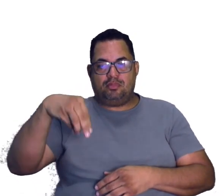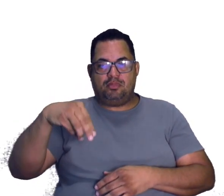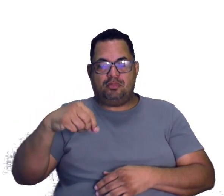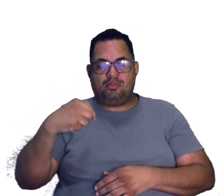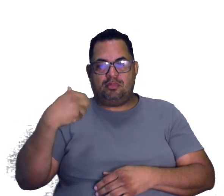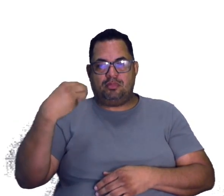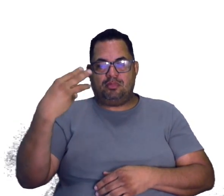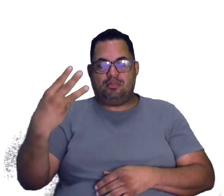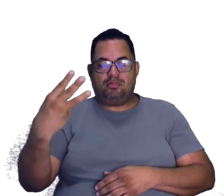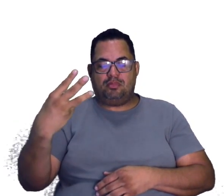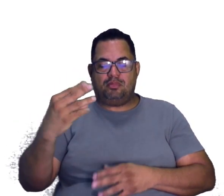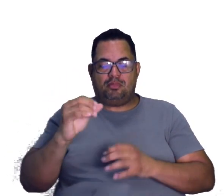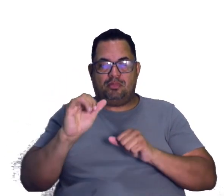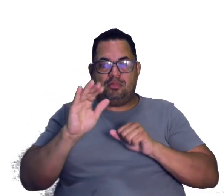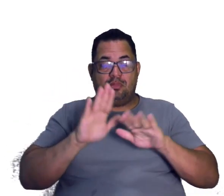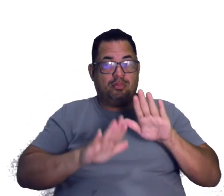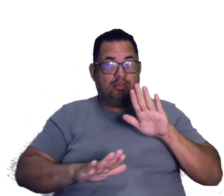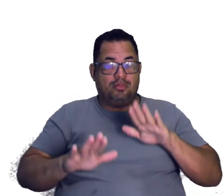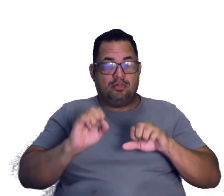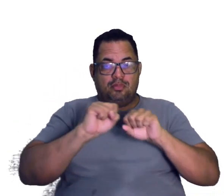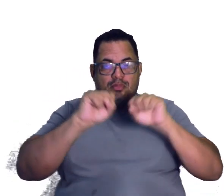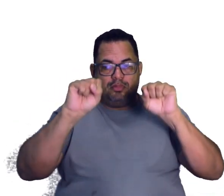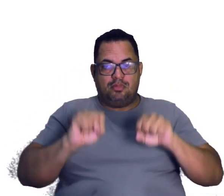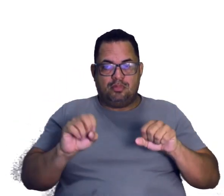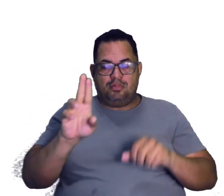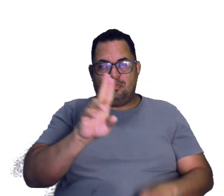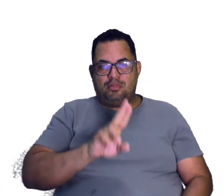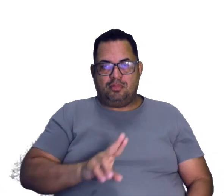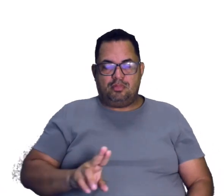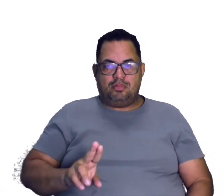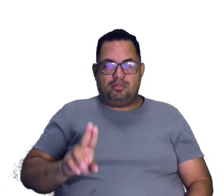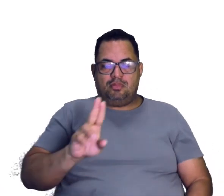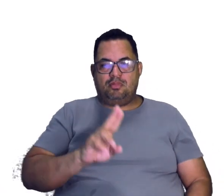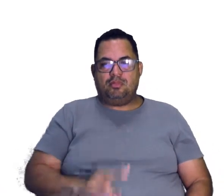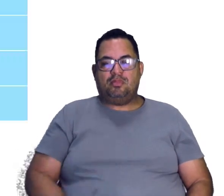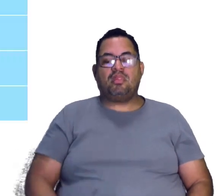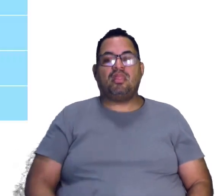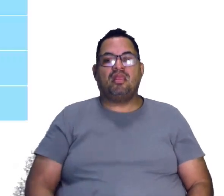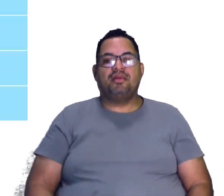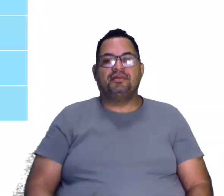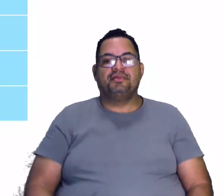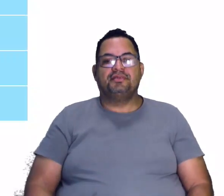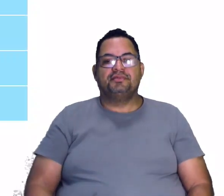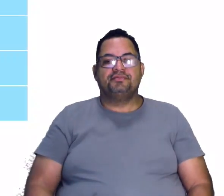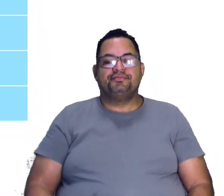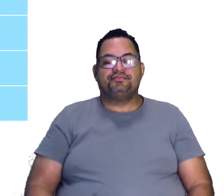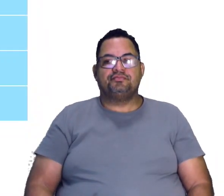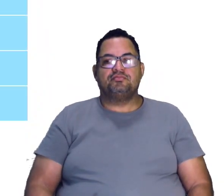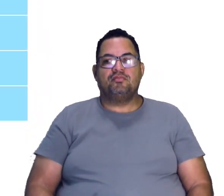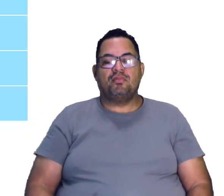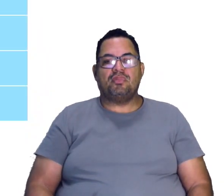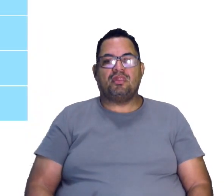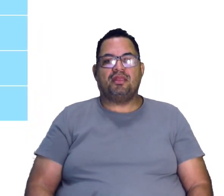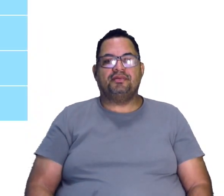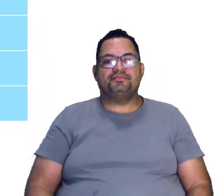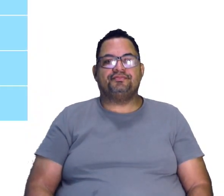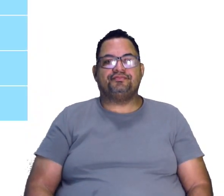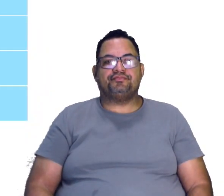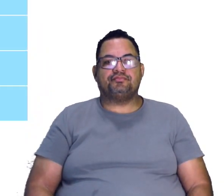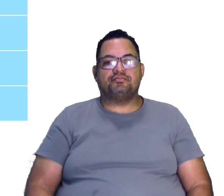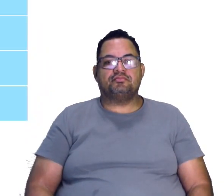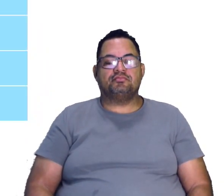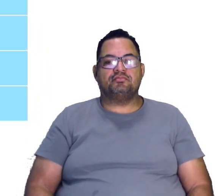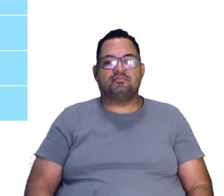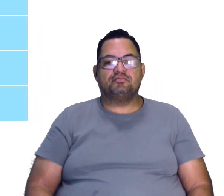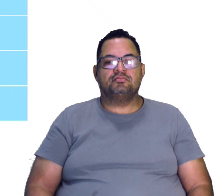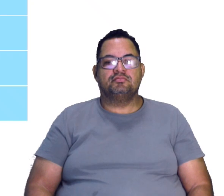do sistema de unidade utilizado. Então, olha só aqui, ó. As unidades que a gente